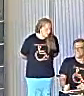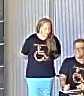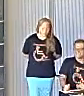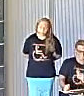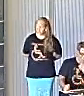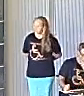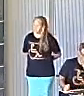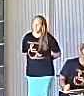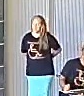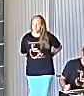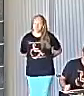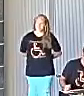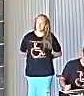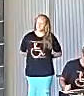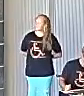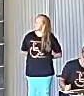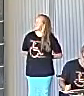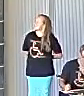ônibus sozinho